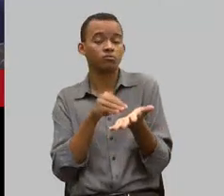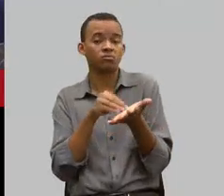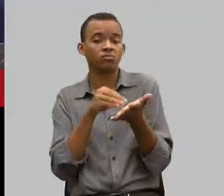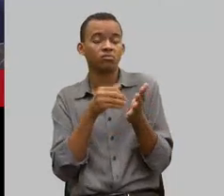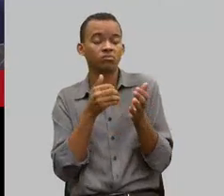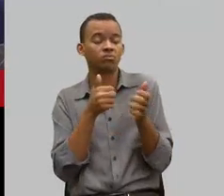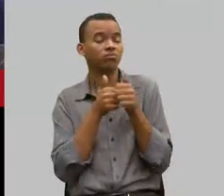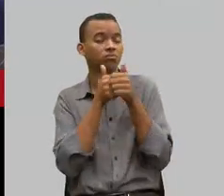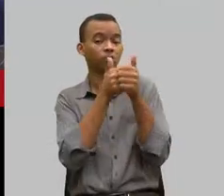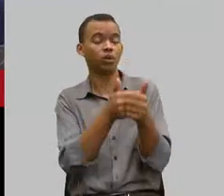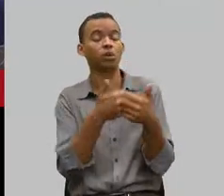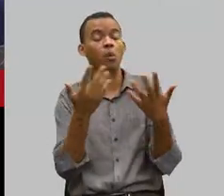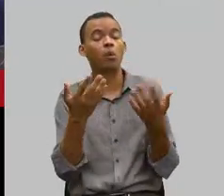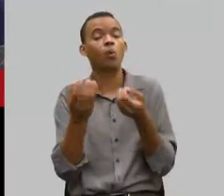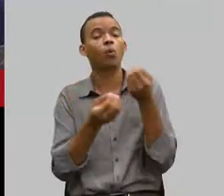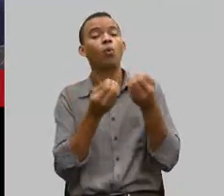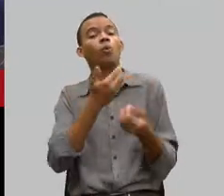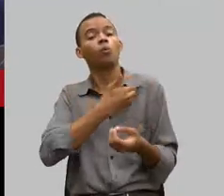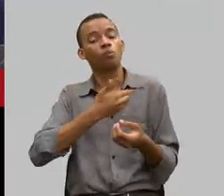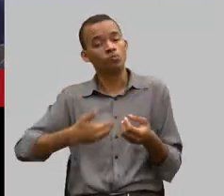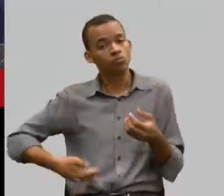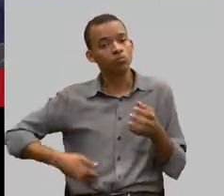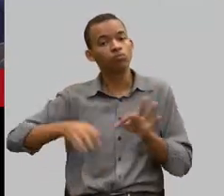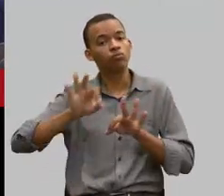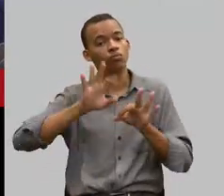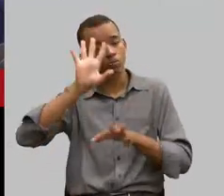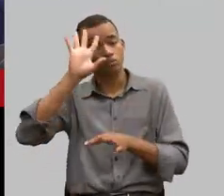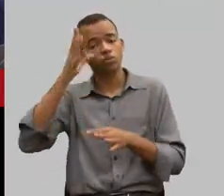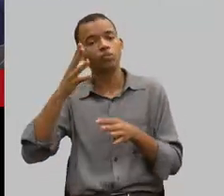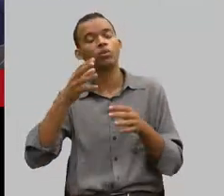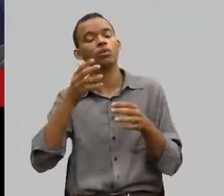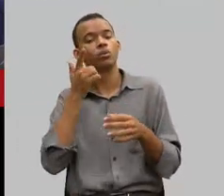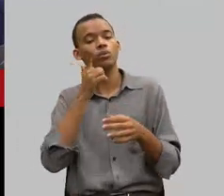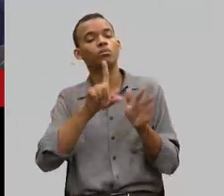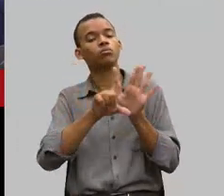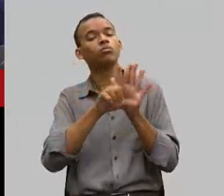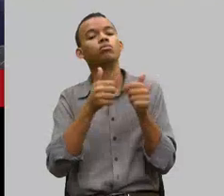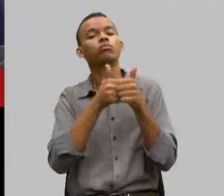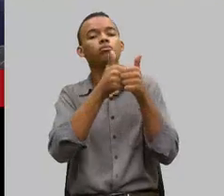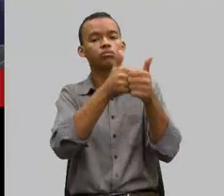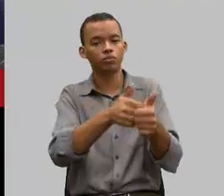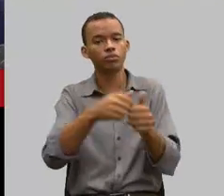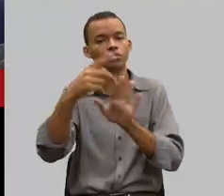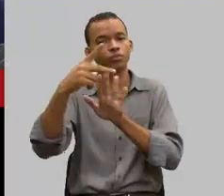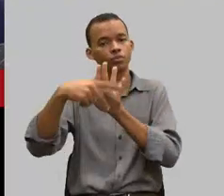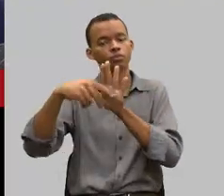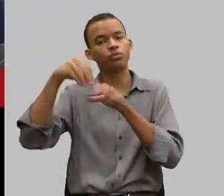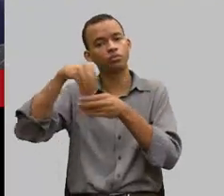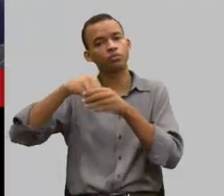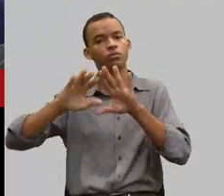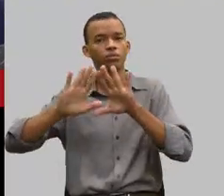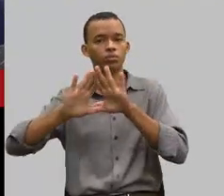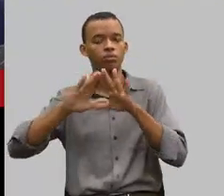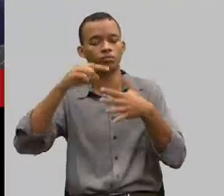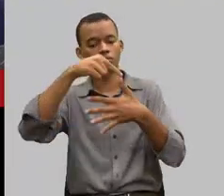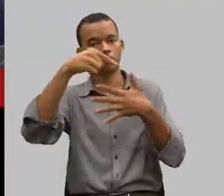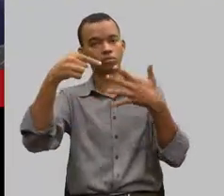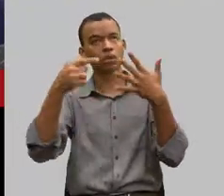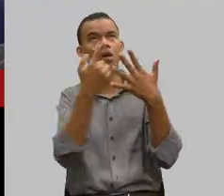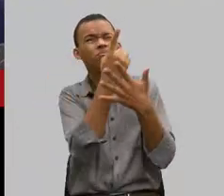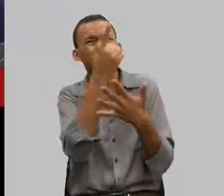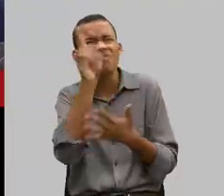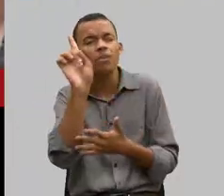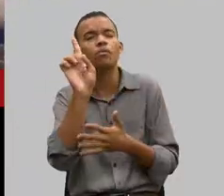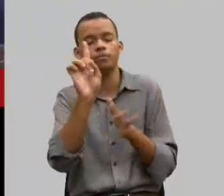governo pretende resolver isso para garantir a correta tramitação do projeto de lei à casa são as minhas considerações aí minha última